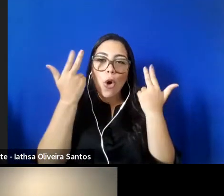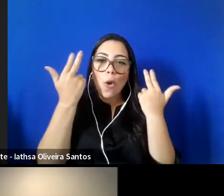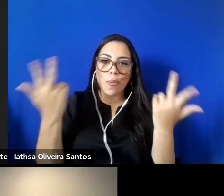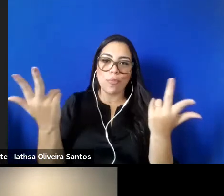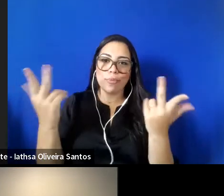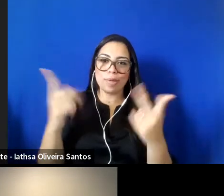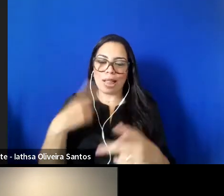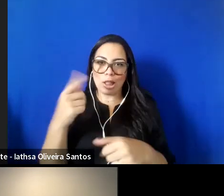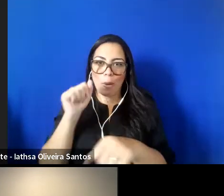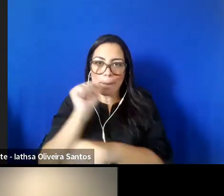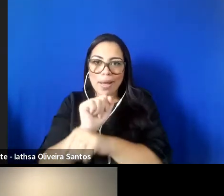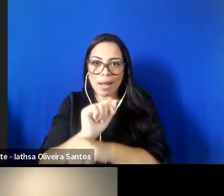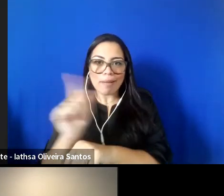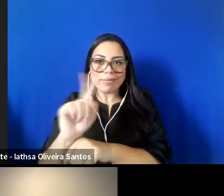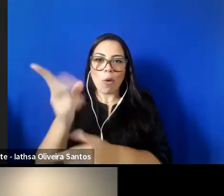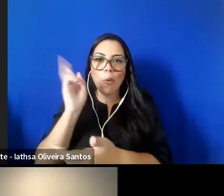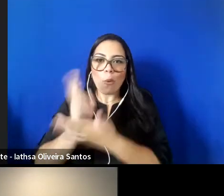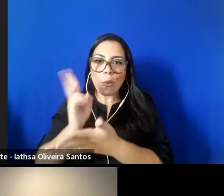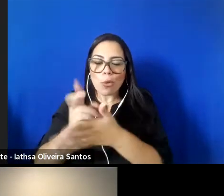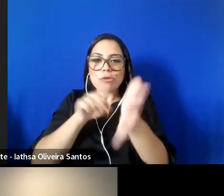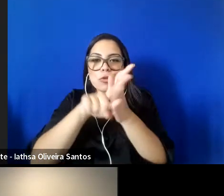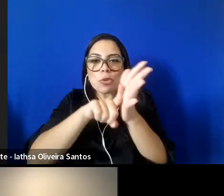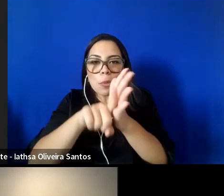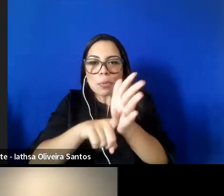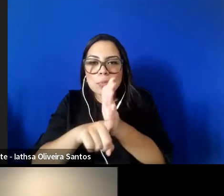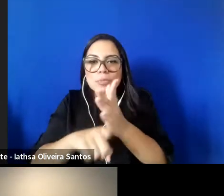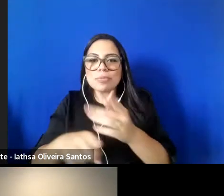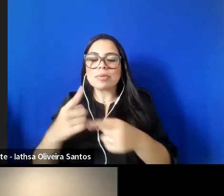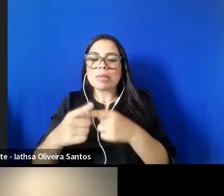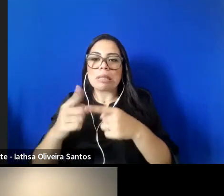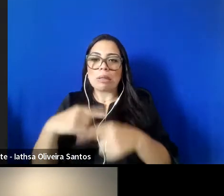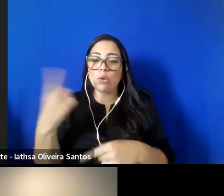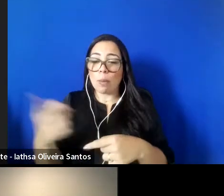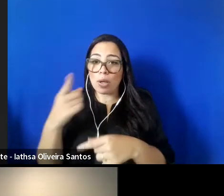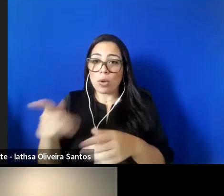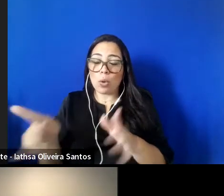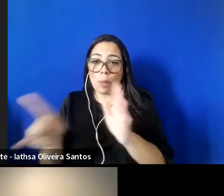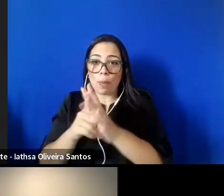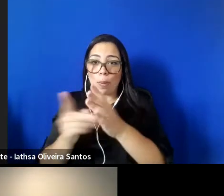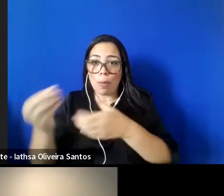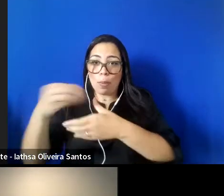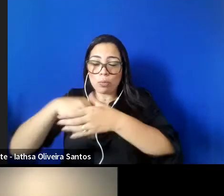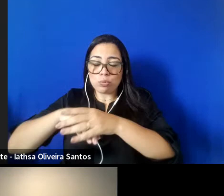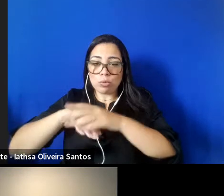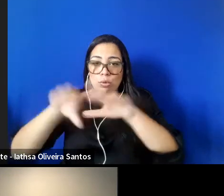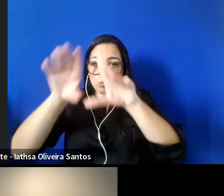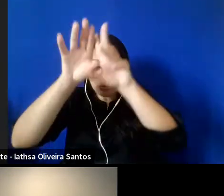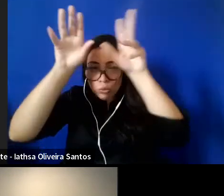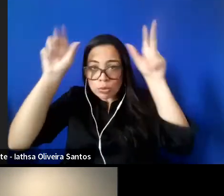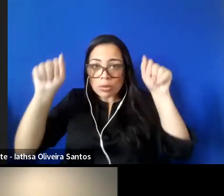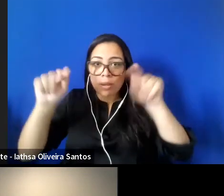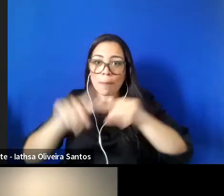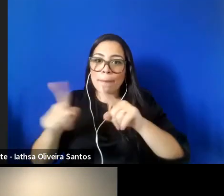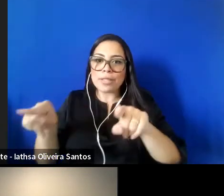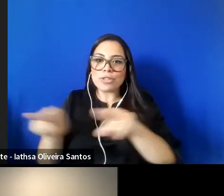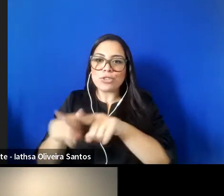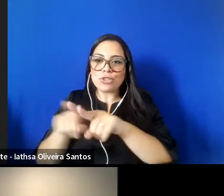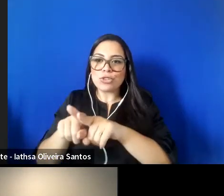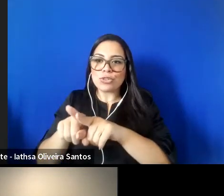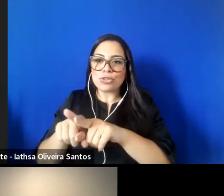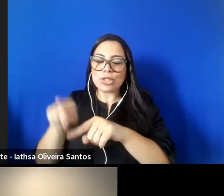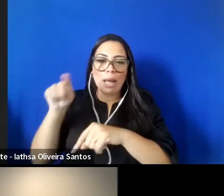vai parar demais, tanto para o consumo interno quanto para o consumo externo. Né, Adriana? Acho que isso vai se